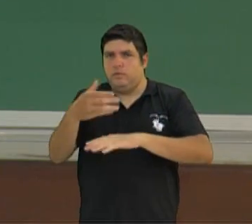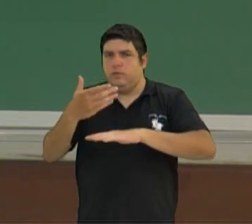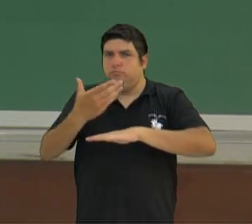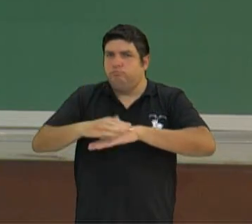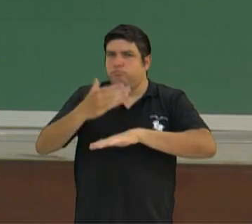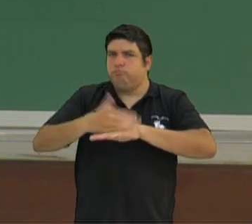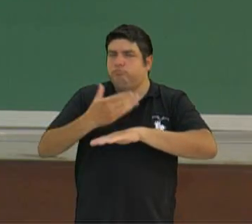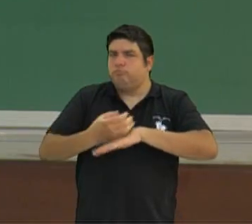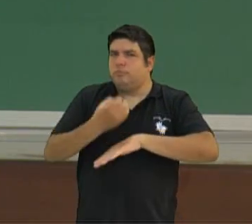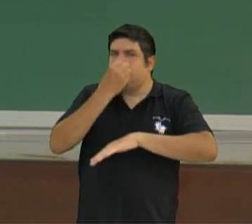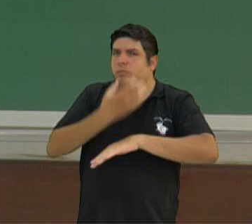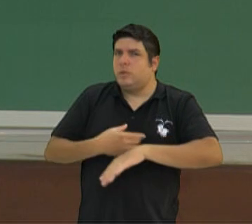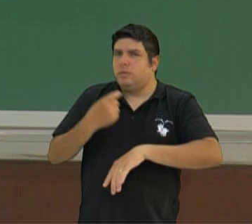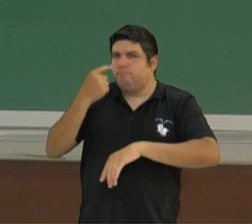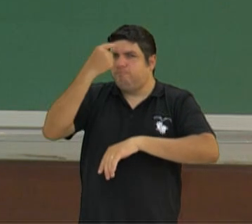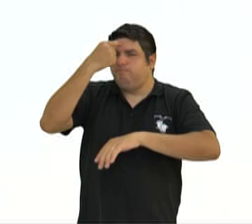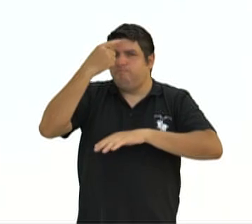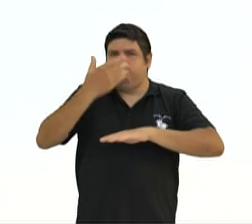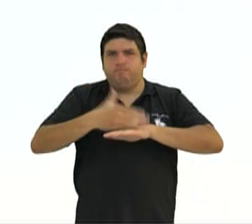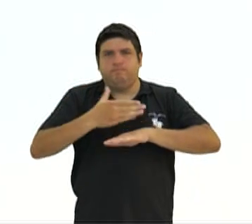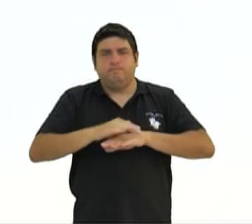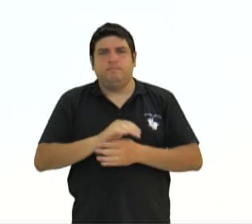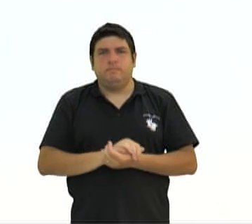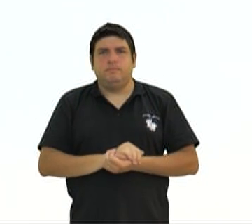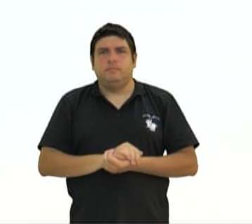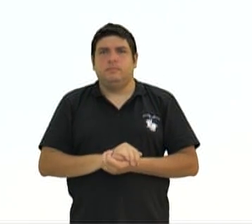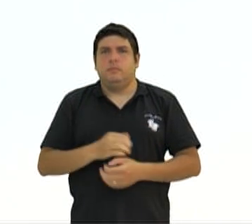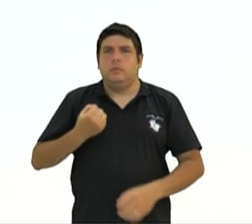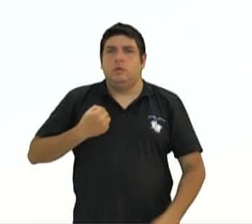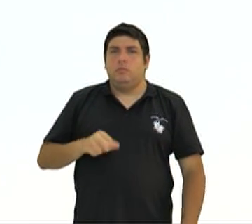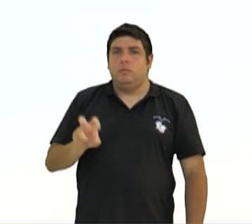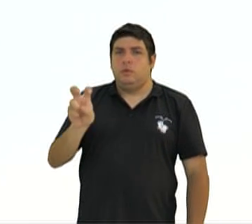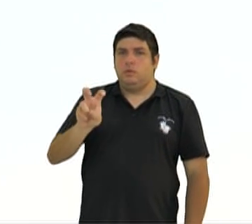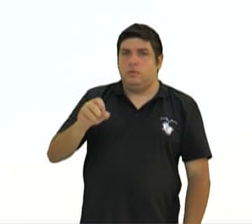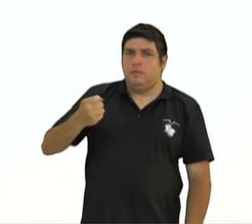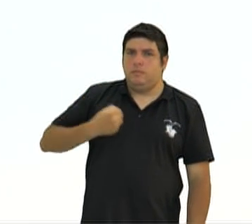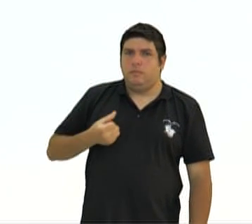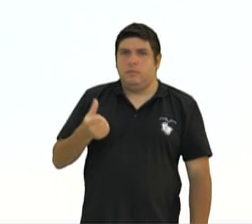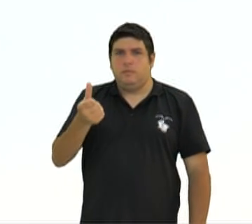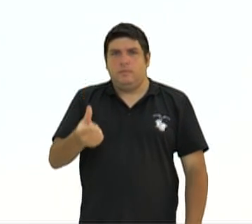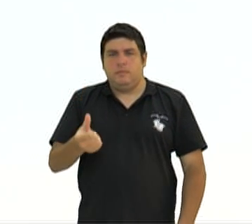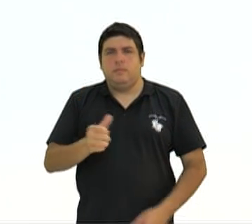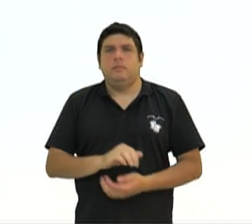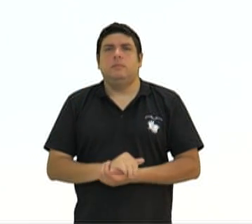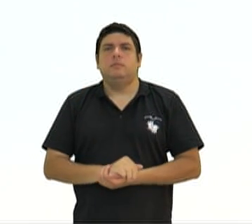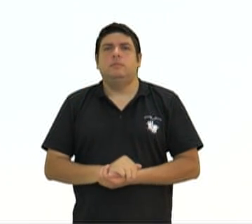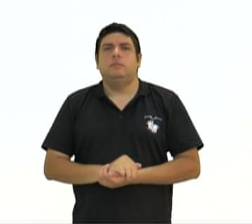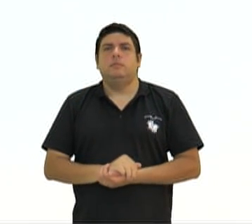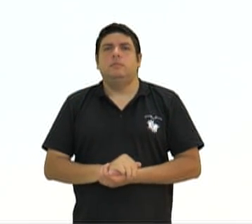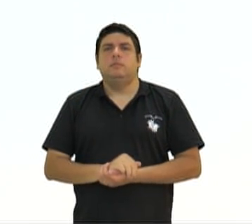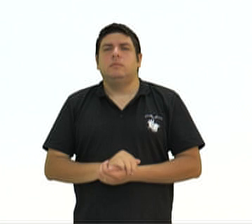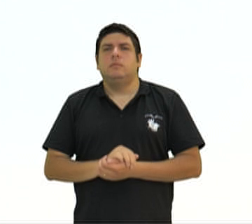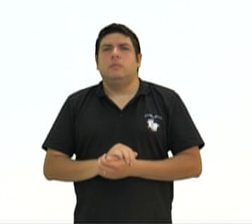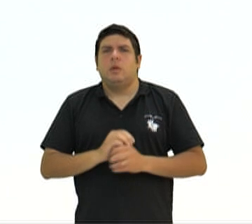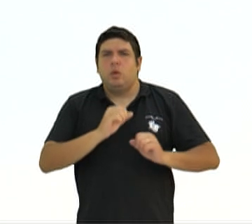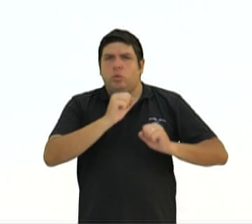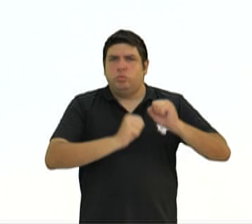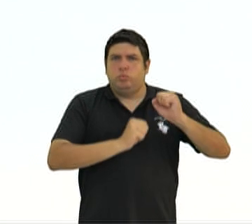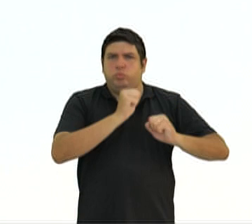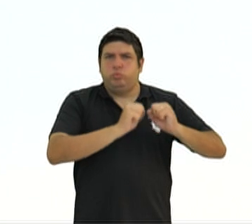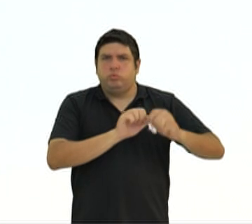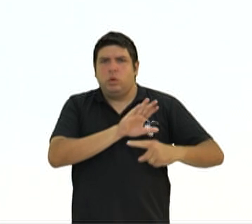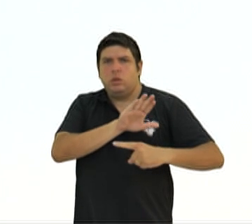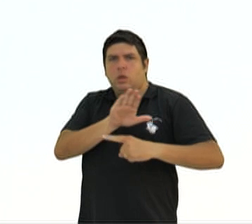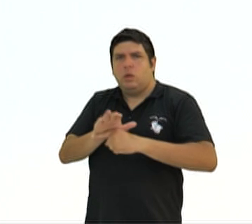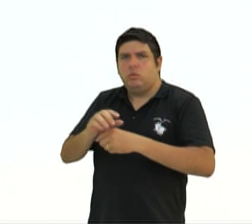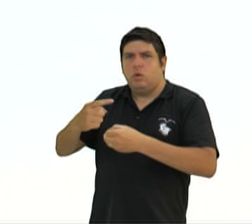exercitarem bem e pensarem a respeito. Então tem a questão 5 e 6 ali. Qual a contribuição da indústria para a urbanização do Brasil?